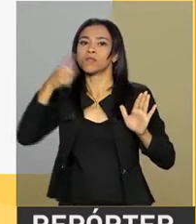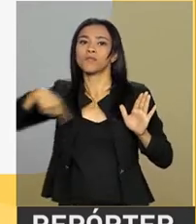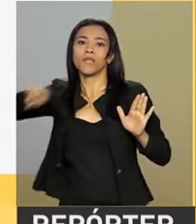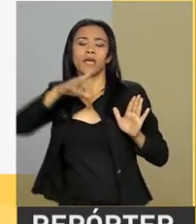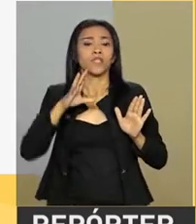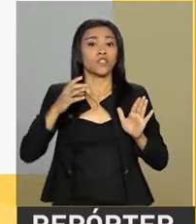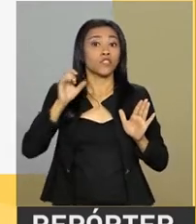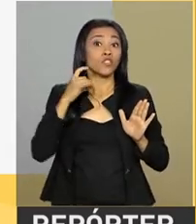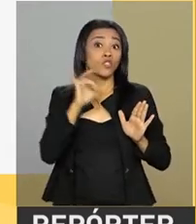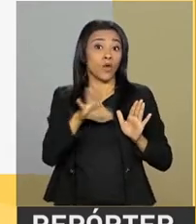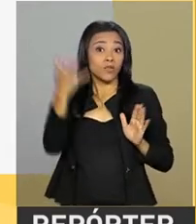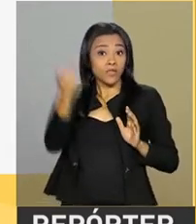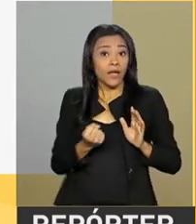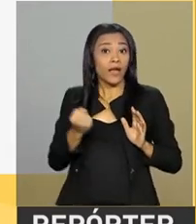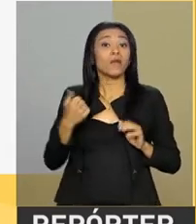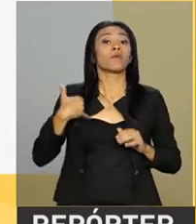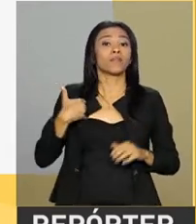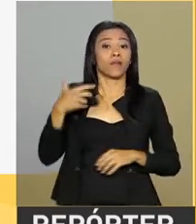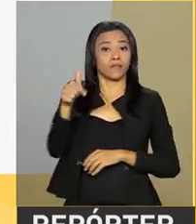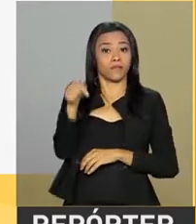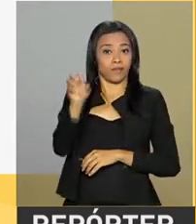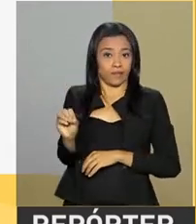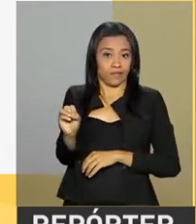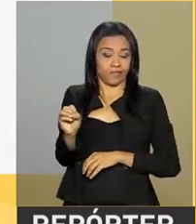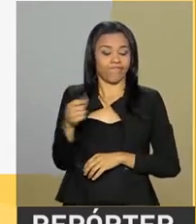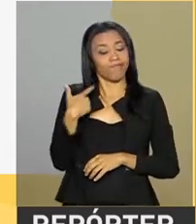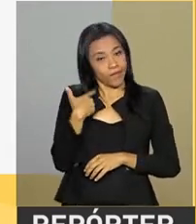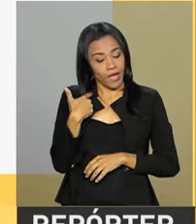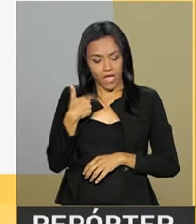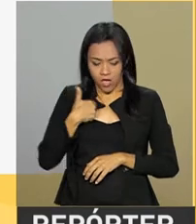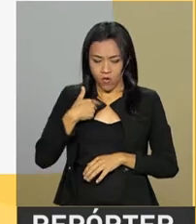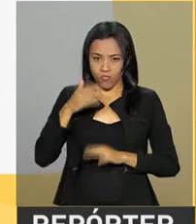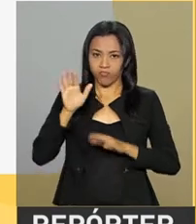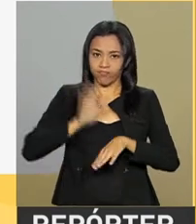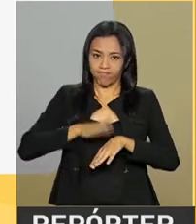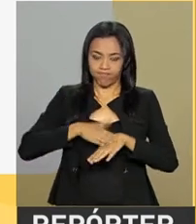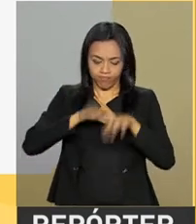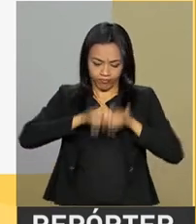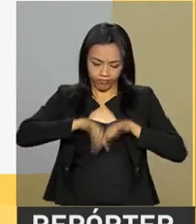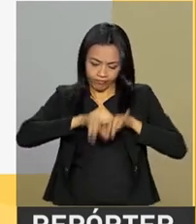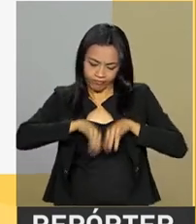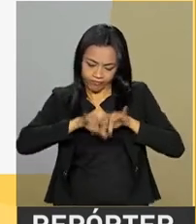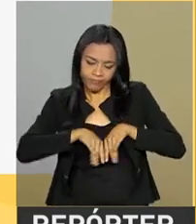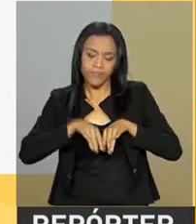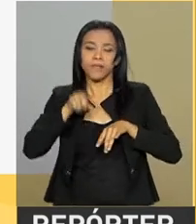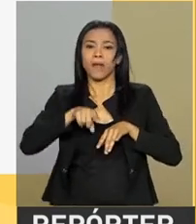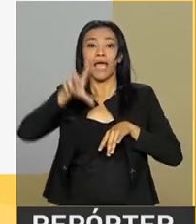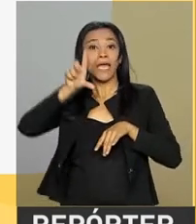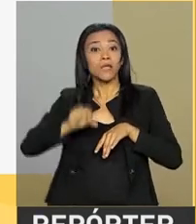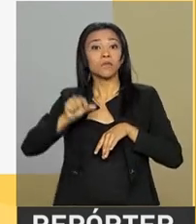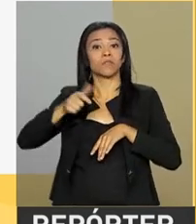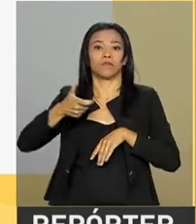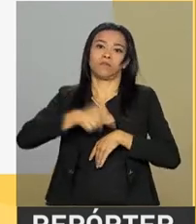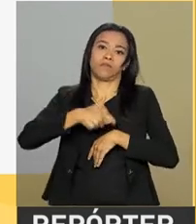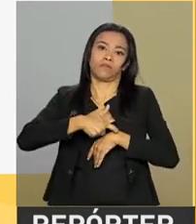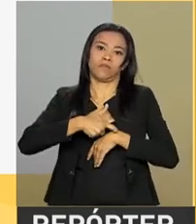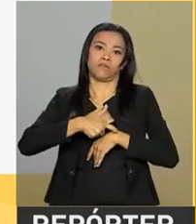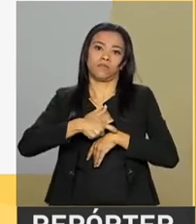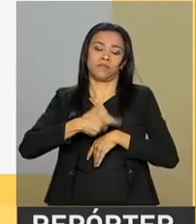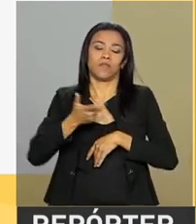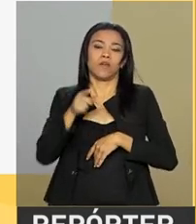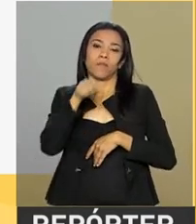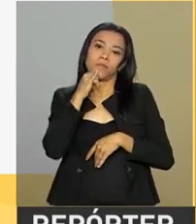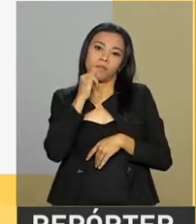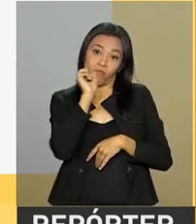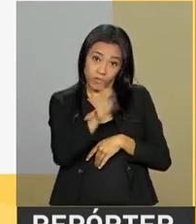com diversos 70 anos de idade eu editei uma norma que permite reduzir esse prazo ou seja é você